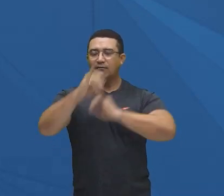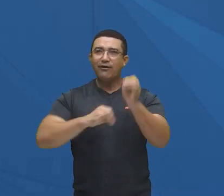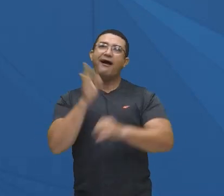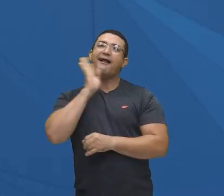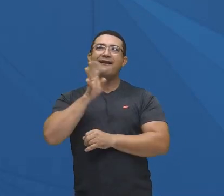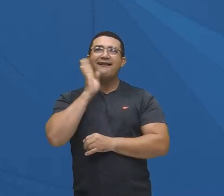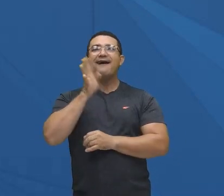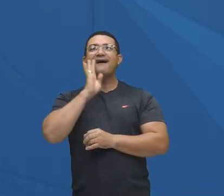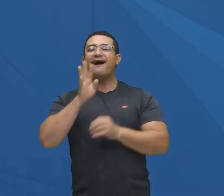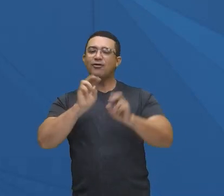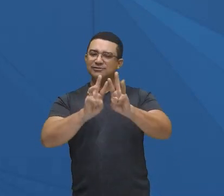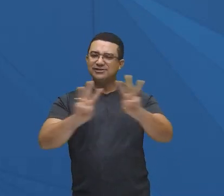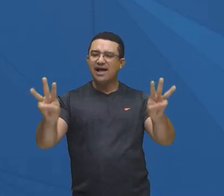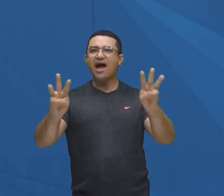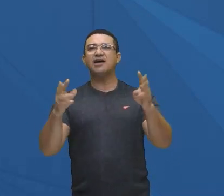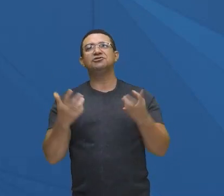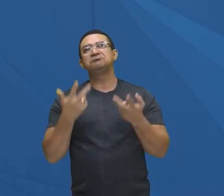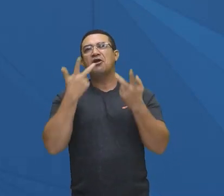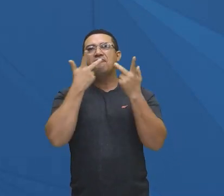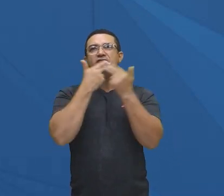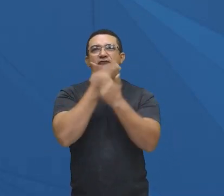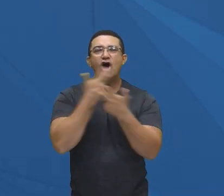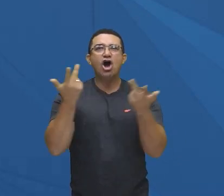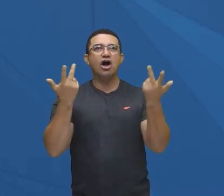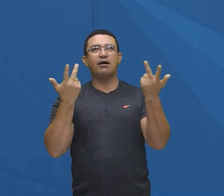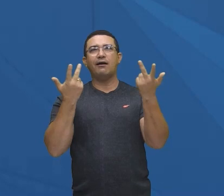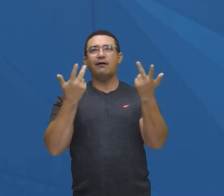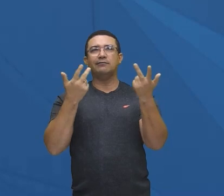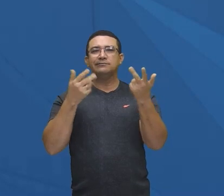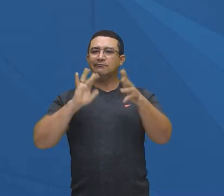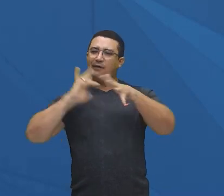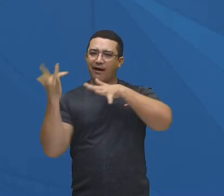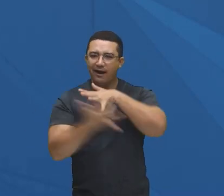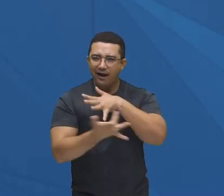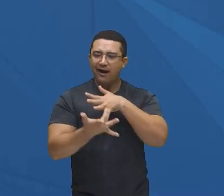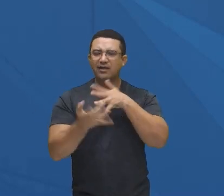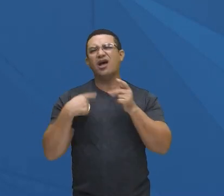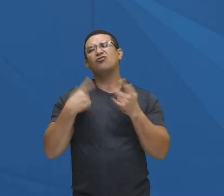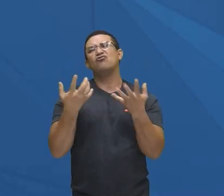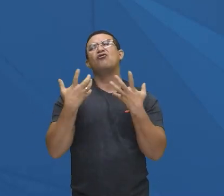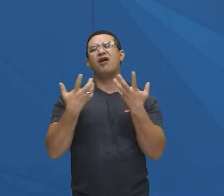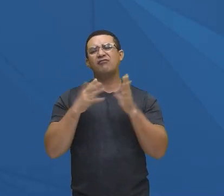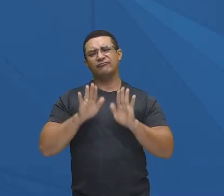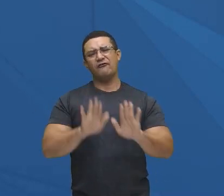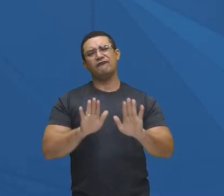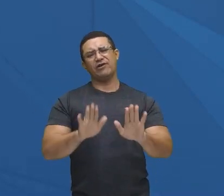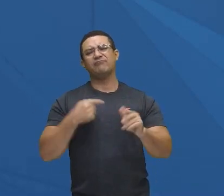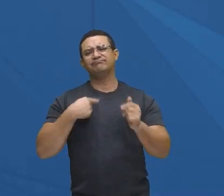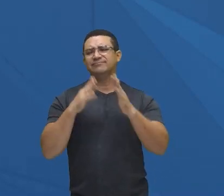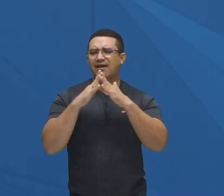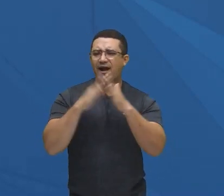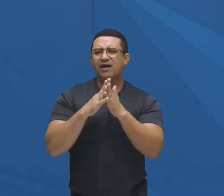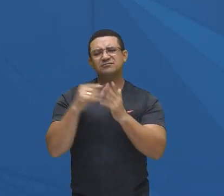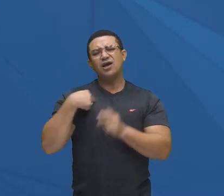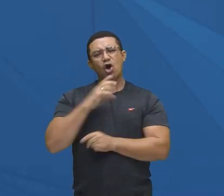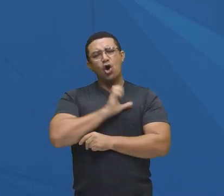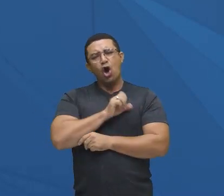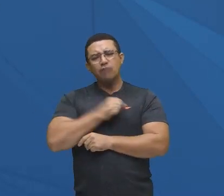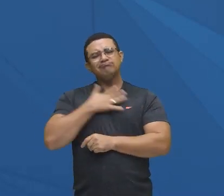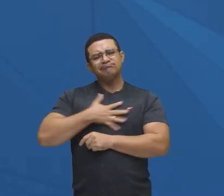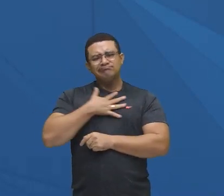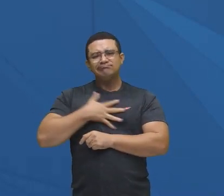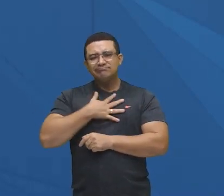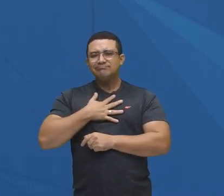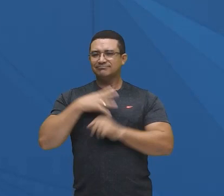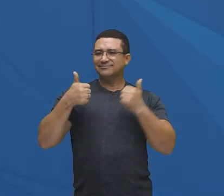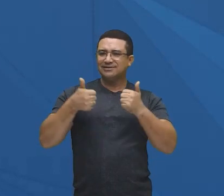ver aquele site de fofocas, ver ali redes sociais. Não, eu quero ficar em casa no meu cantinho, eu não quero